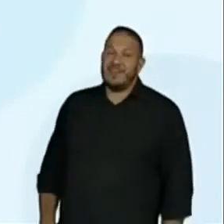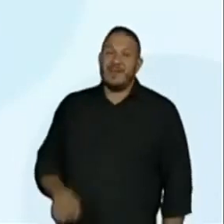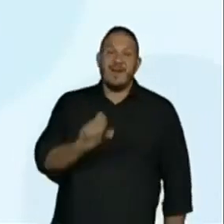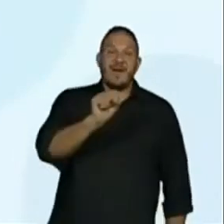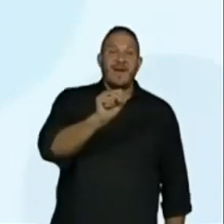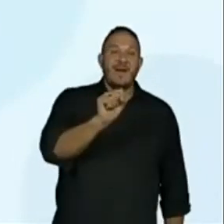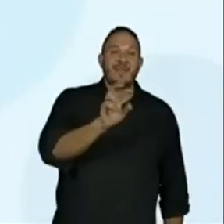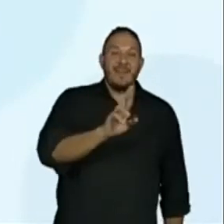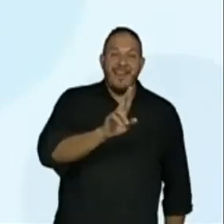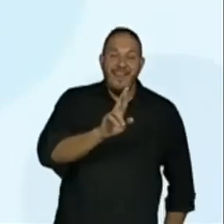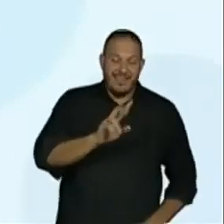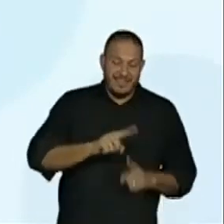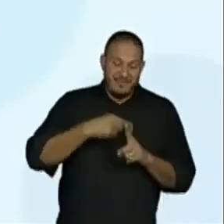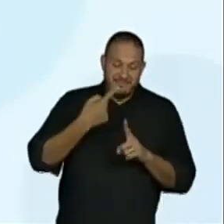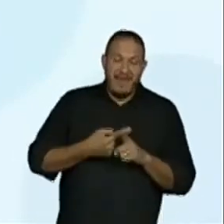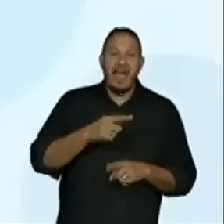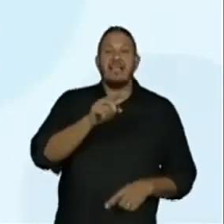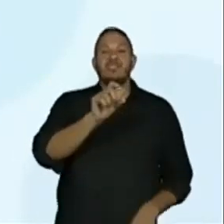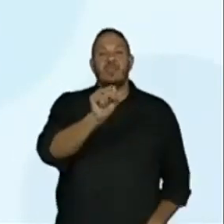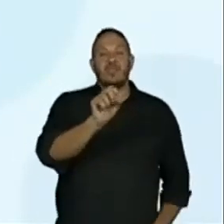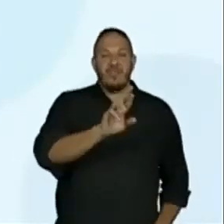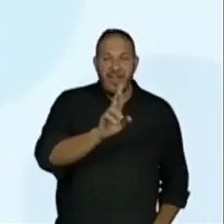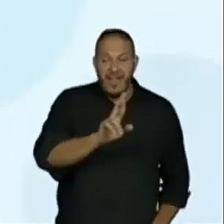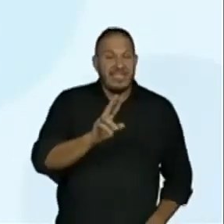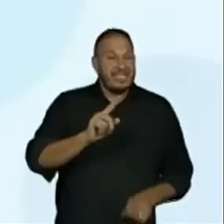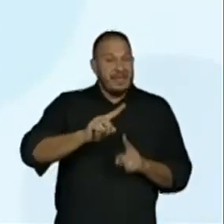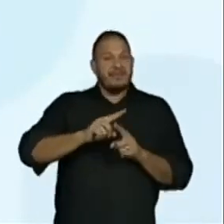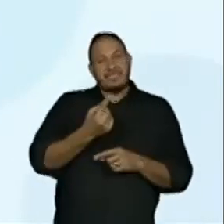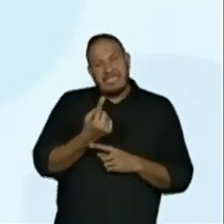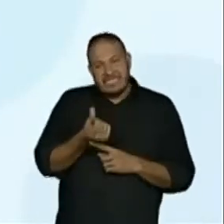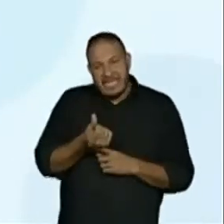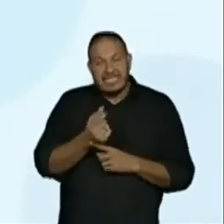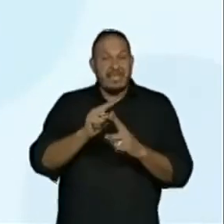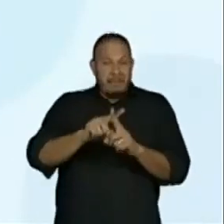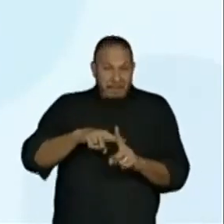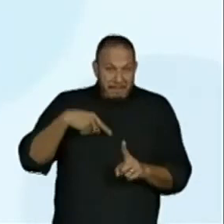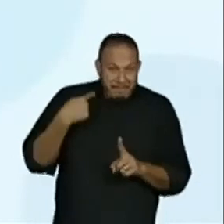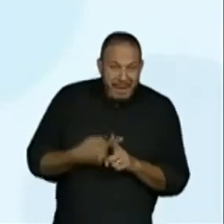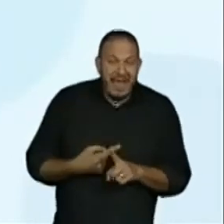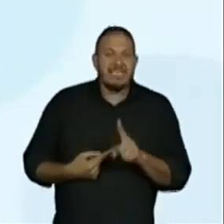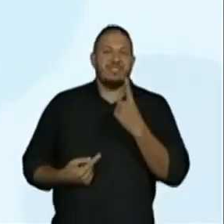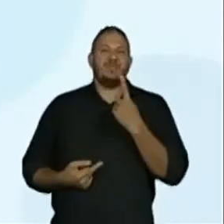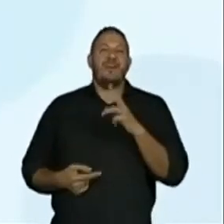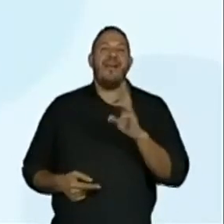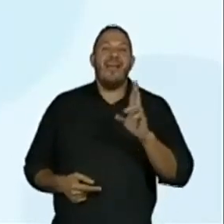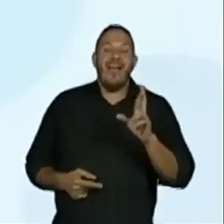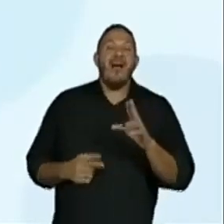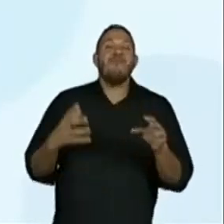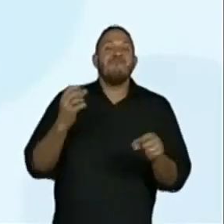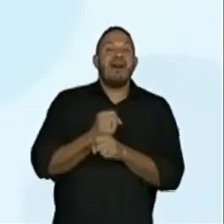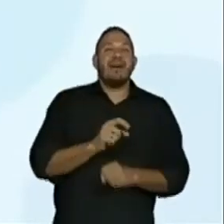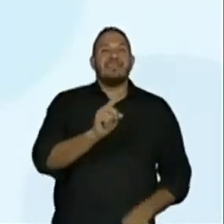R$ 8 mais R$ 8, R$ 16. Mais R$ 1 que veio do lado direito,